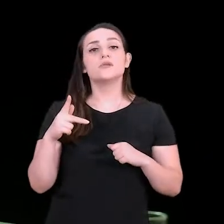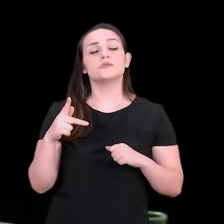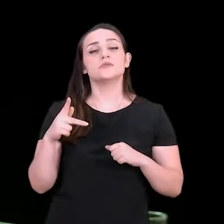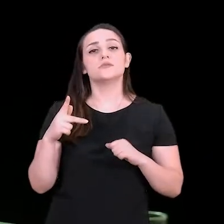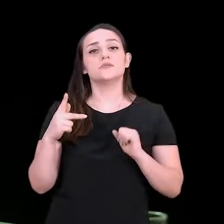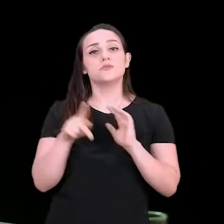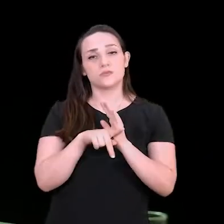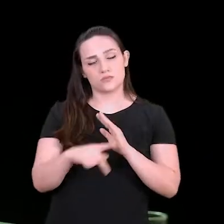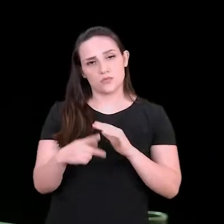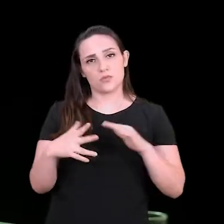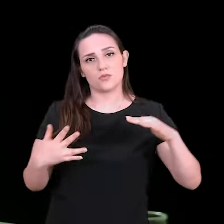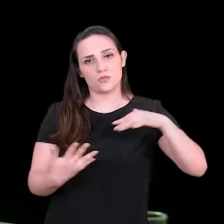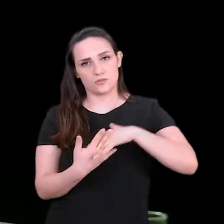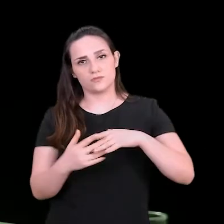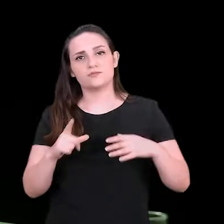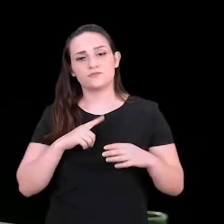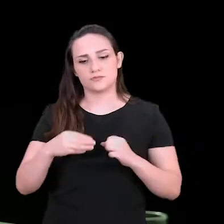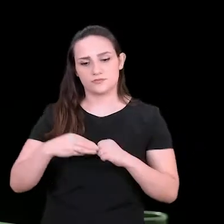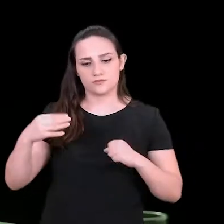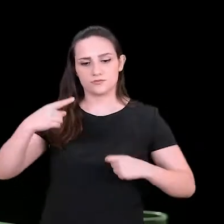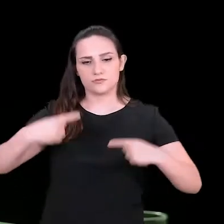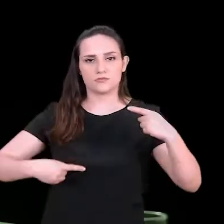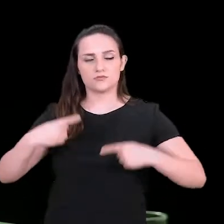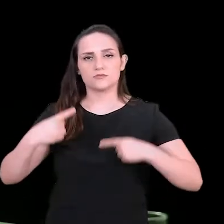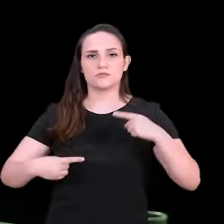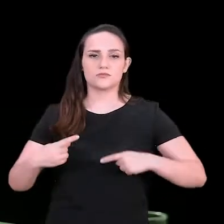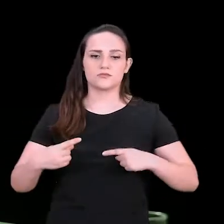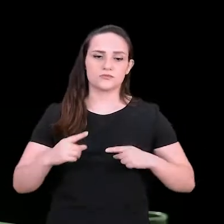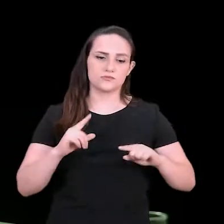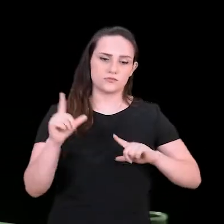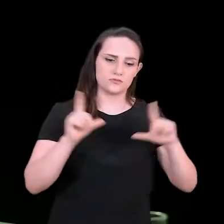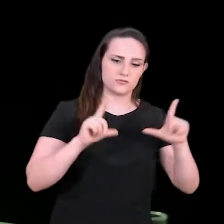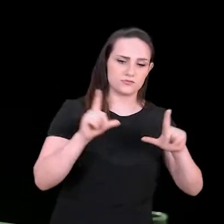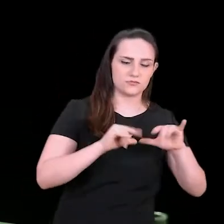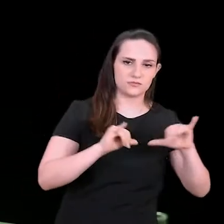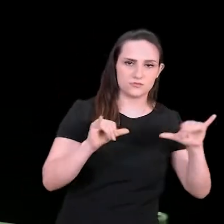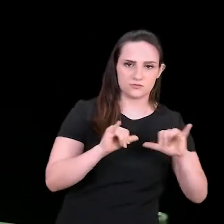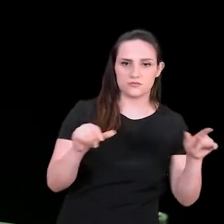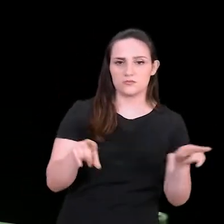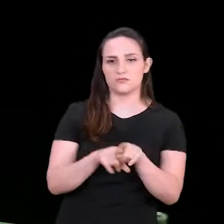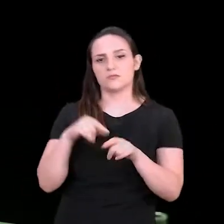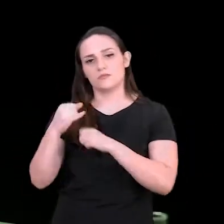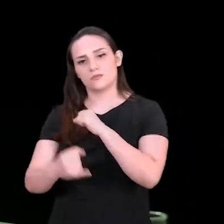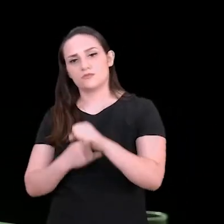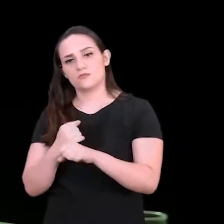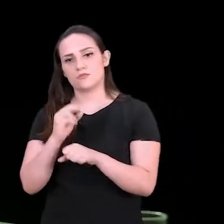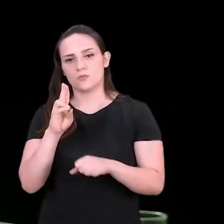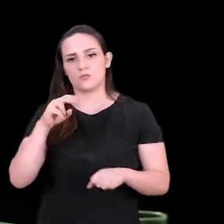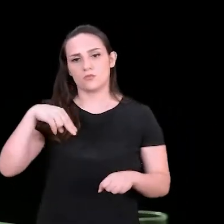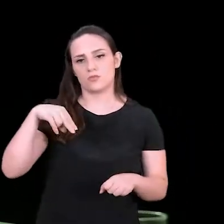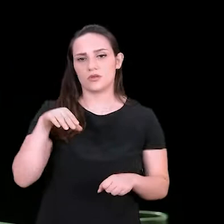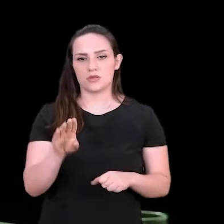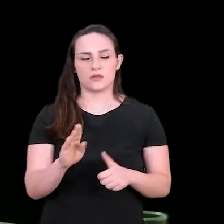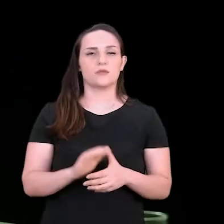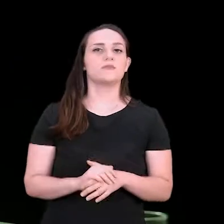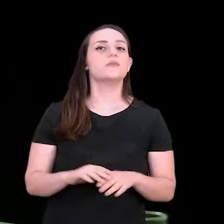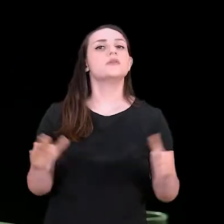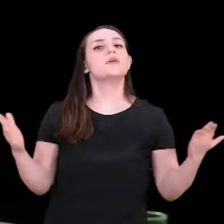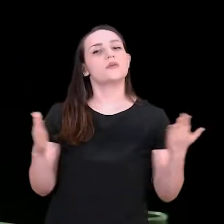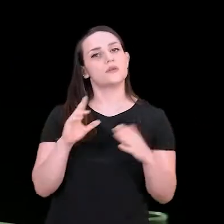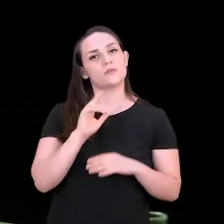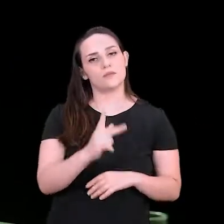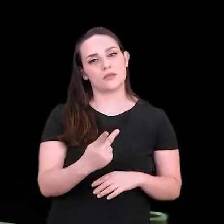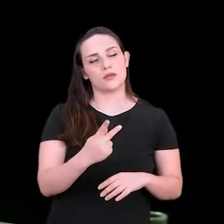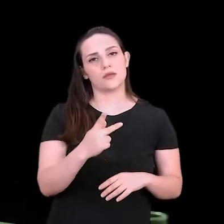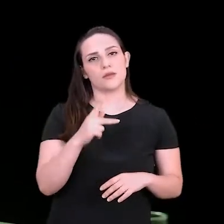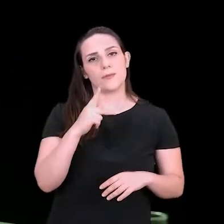no campo audiovisual pela UFMS, mestrado discutindo a relação entre telejornalismo e a internet pela UNB e